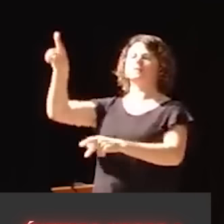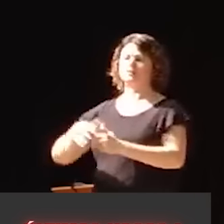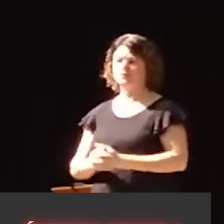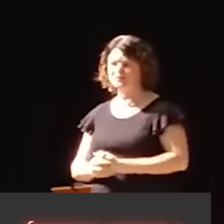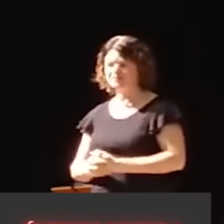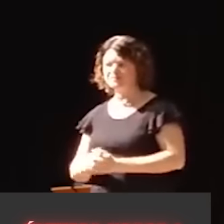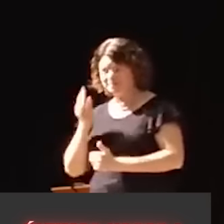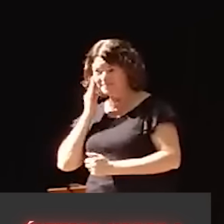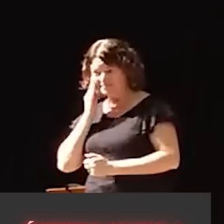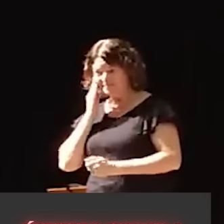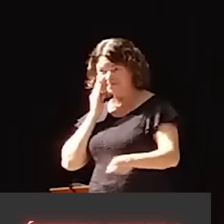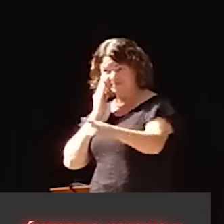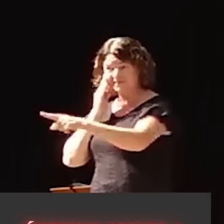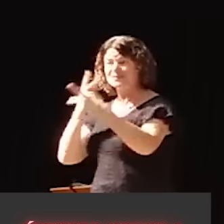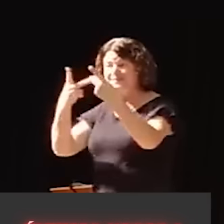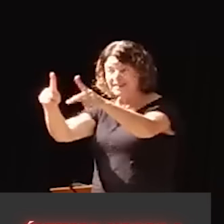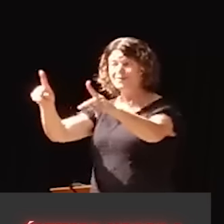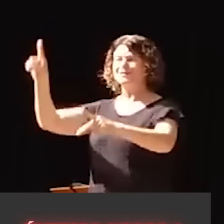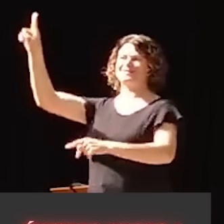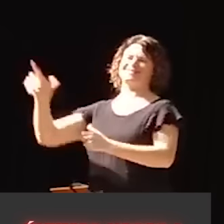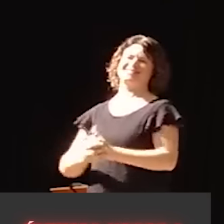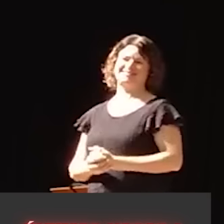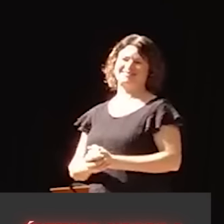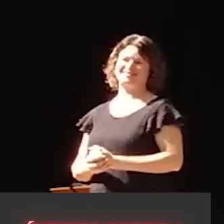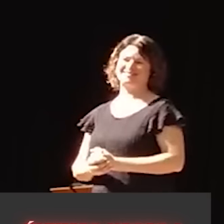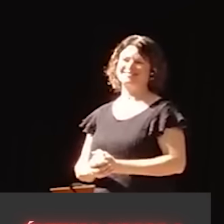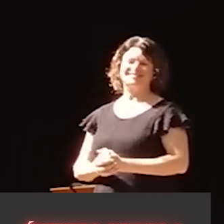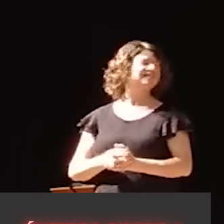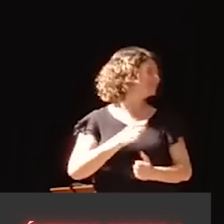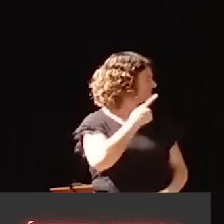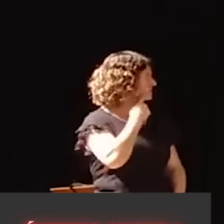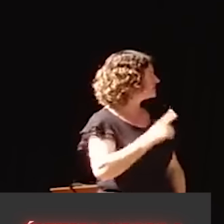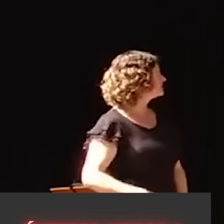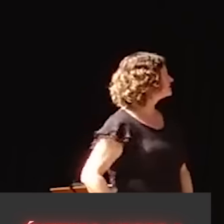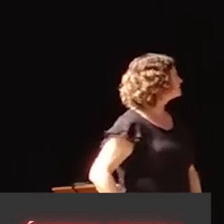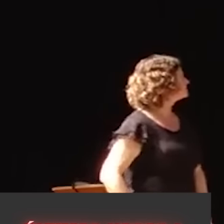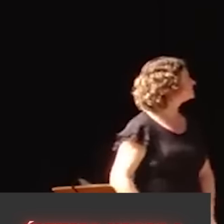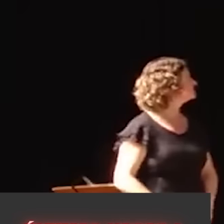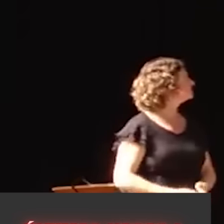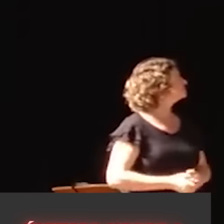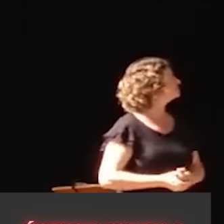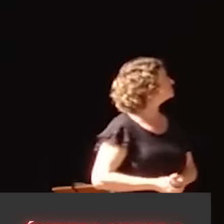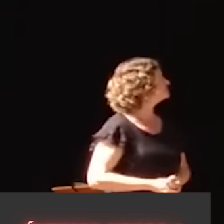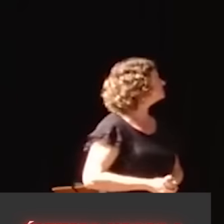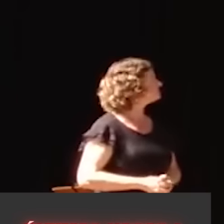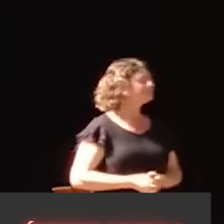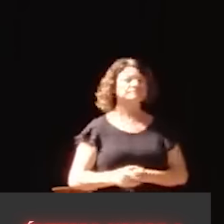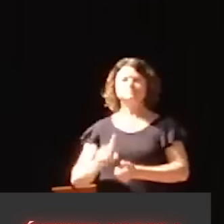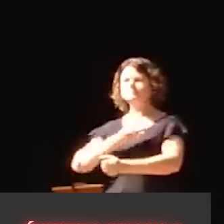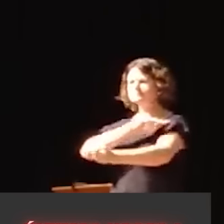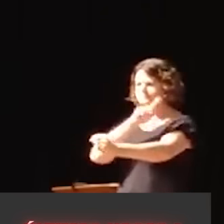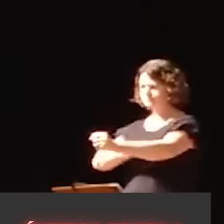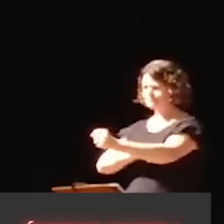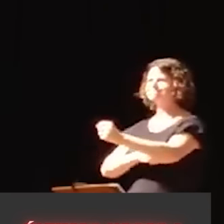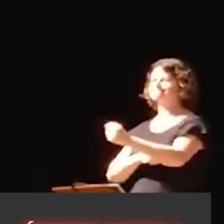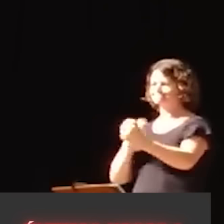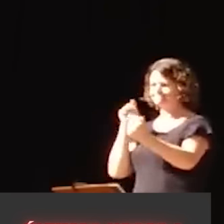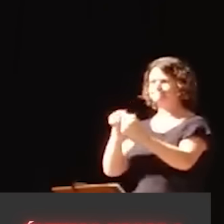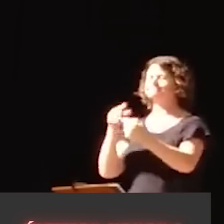querido é esse Deus aqui pode passar autoridade para vencer